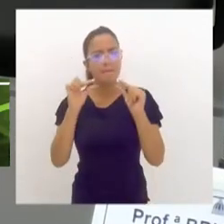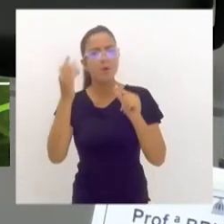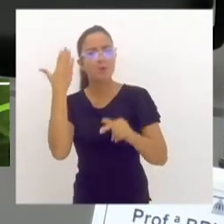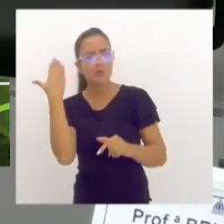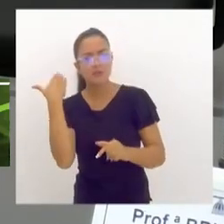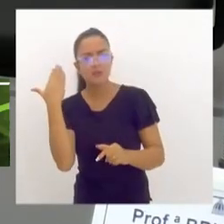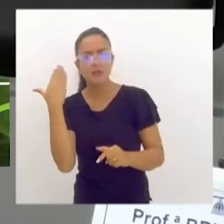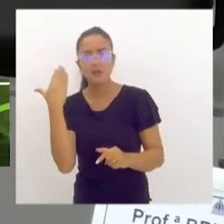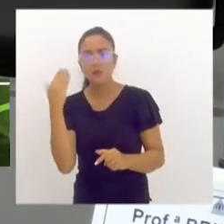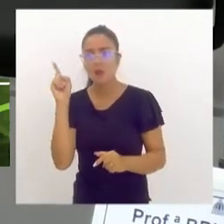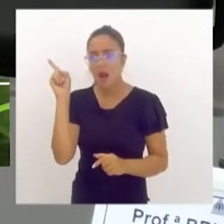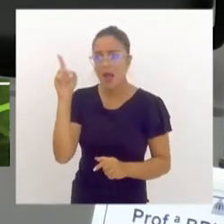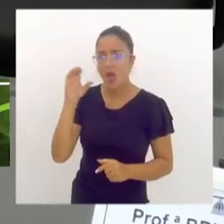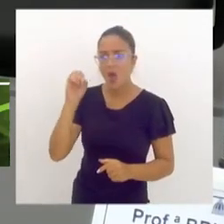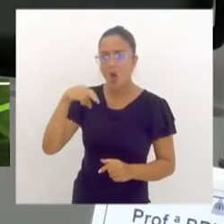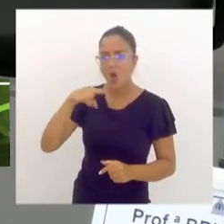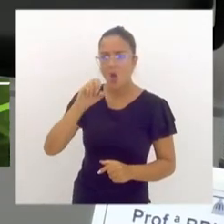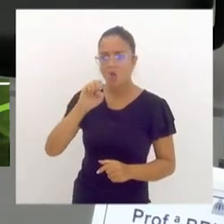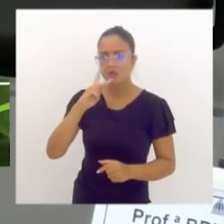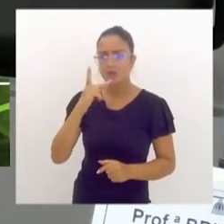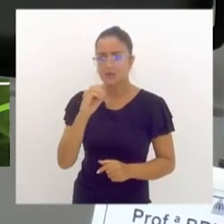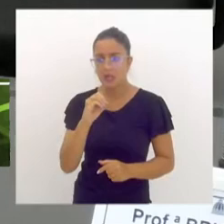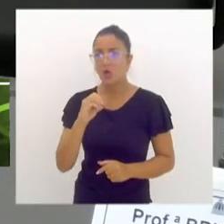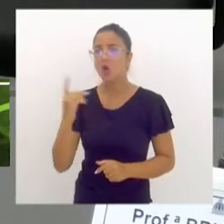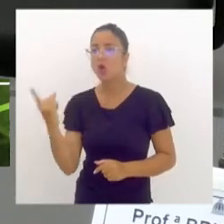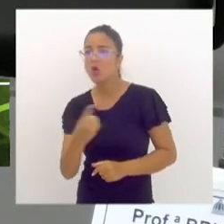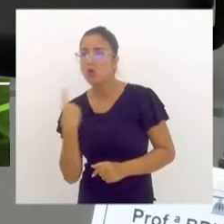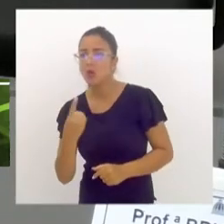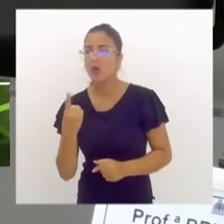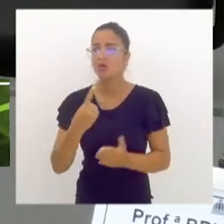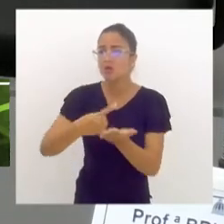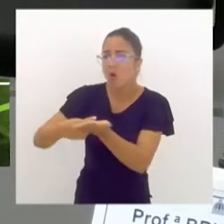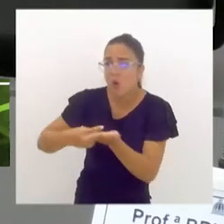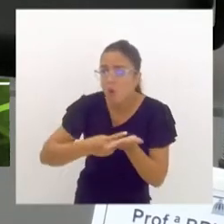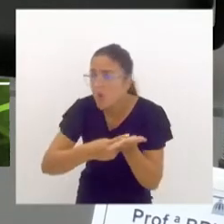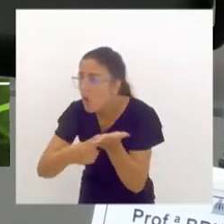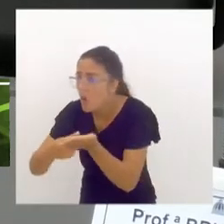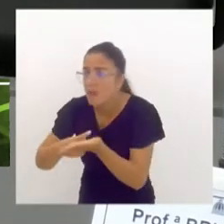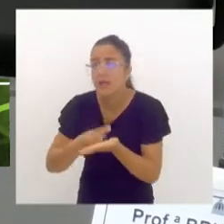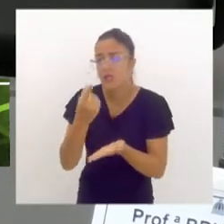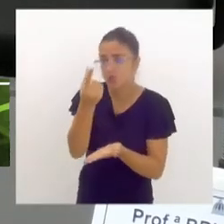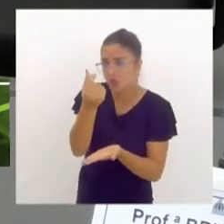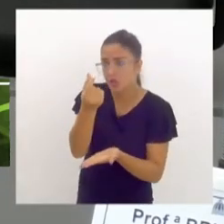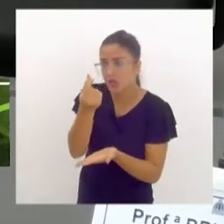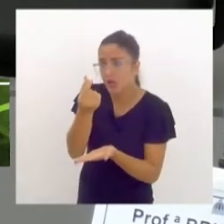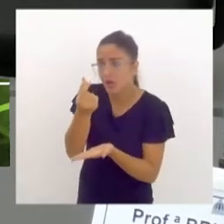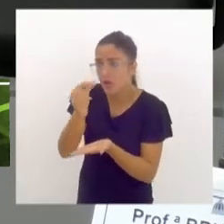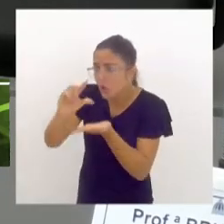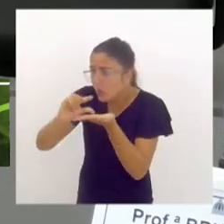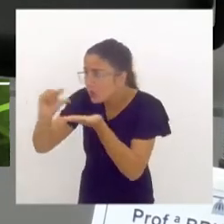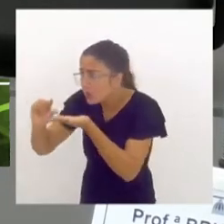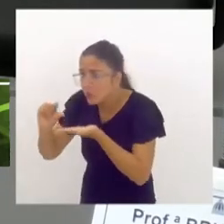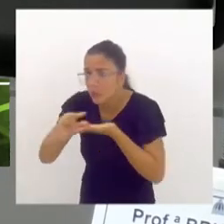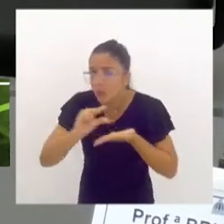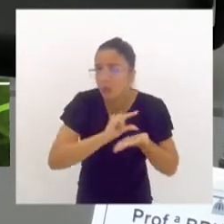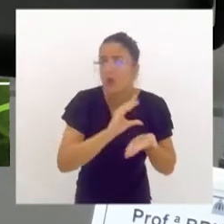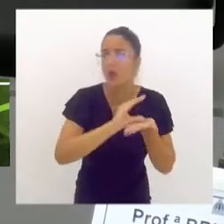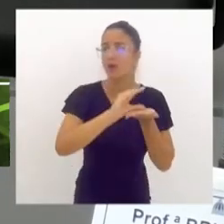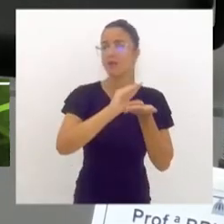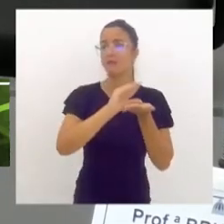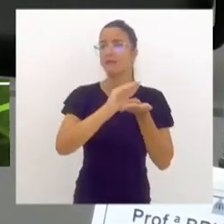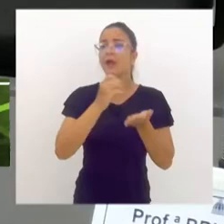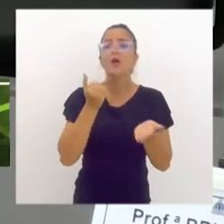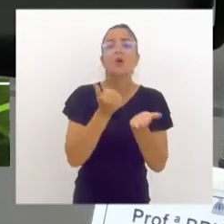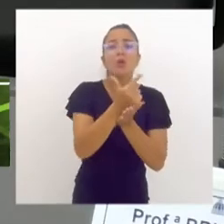uma vaquinha entre os conselheiros para comprar uma geladeira, para que a equipe técnica toda pudesse ter o mínimo